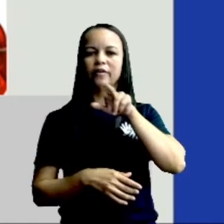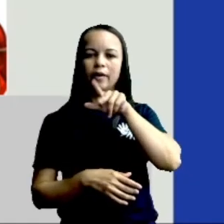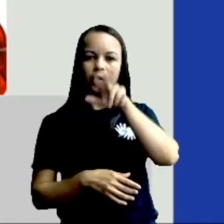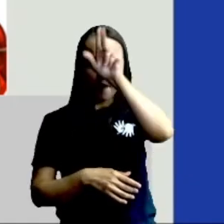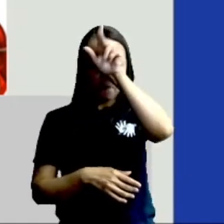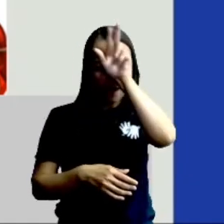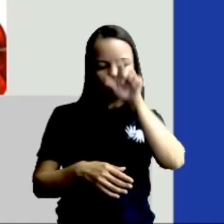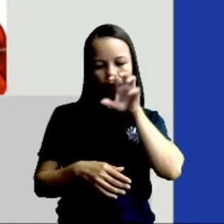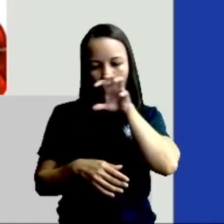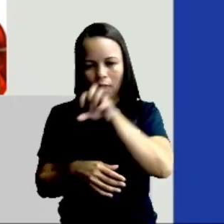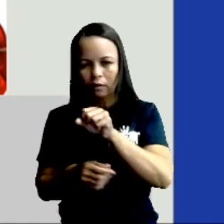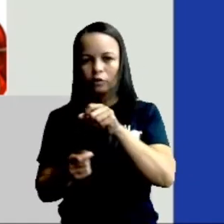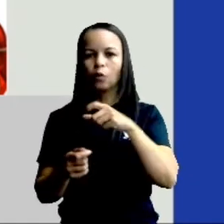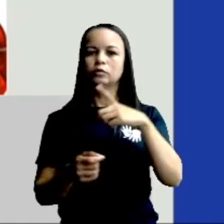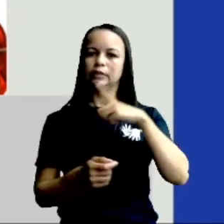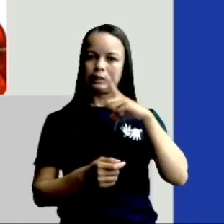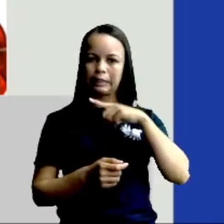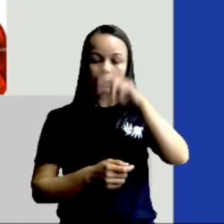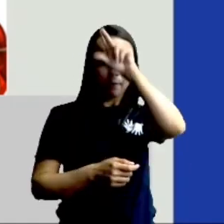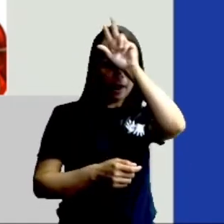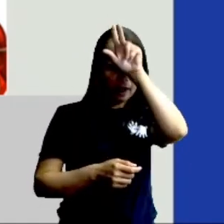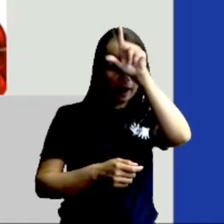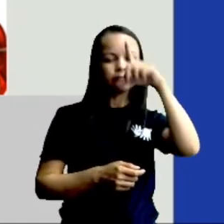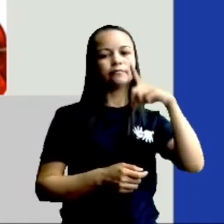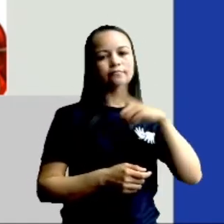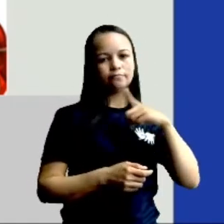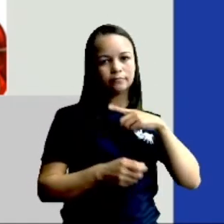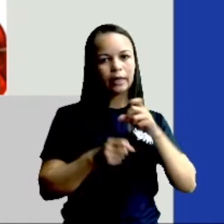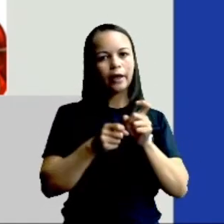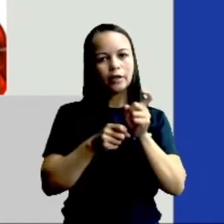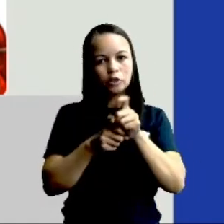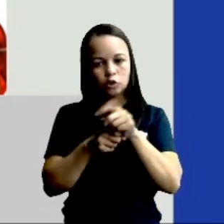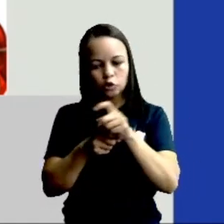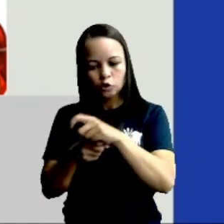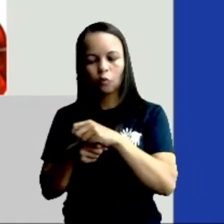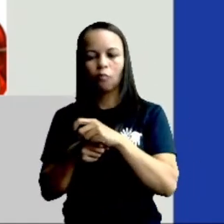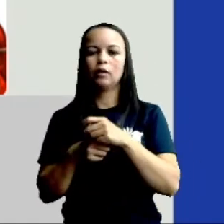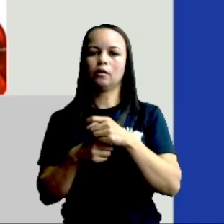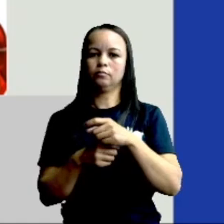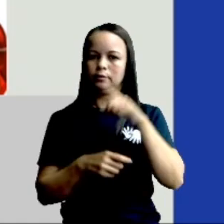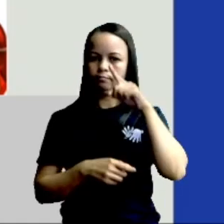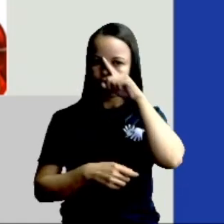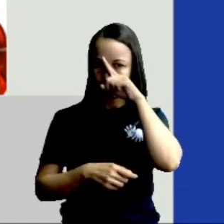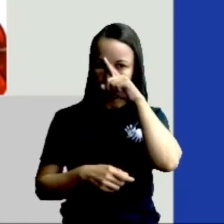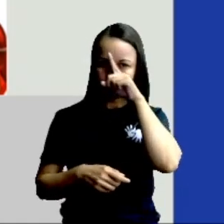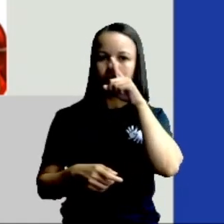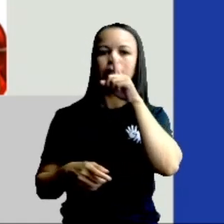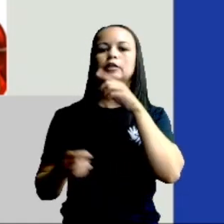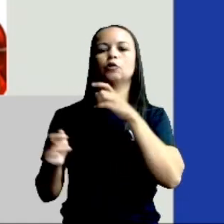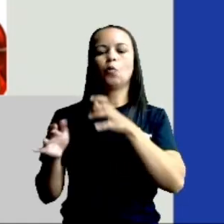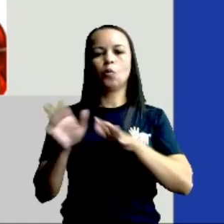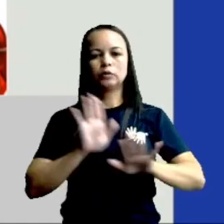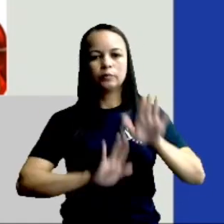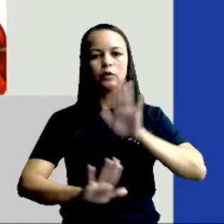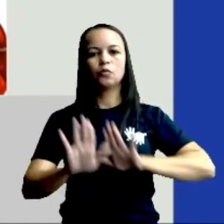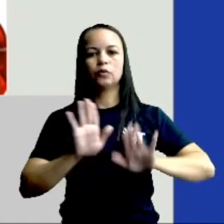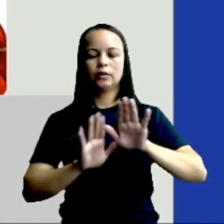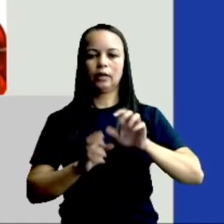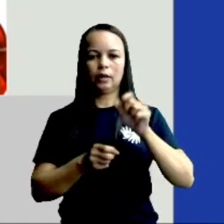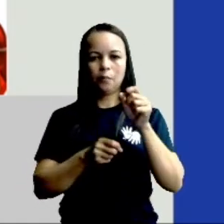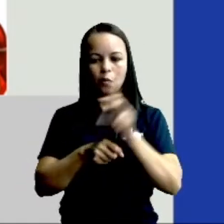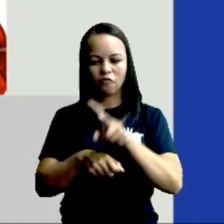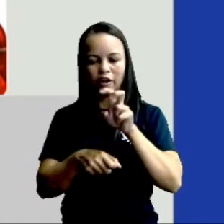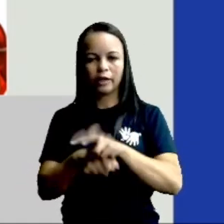atrás da barata. E onde tem barata, gente, vai ter escorpião, tá? Tem que ter muito cuidado, porque esse bicho é muito perigoso, tem muito veneno,